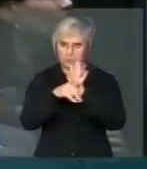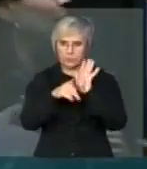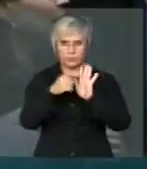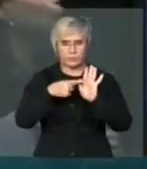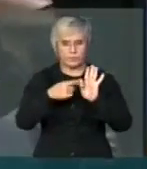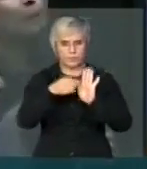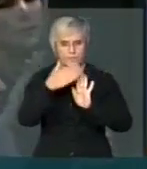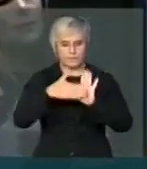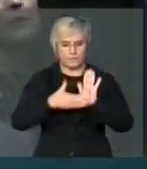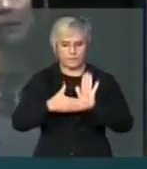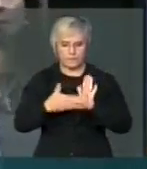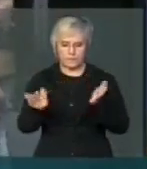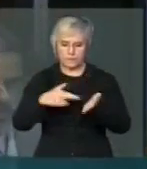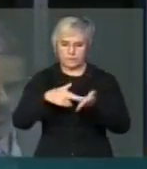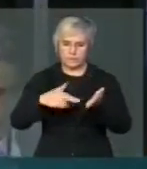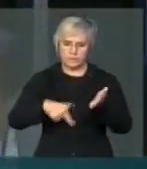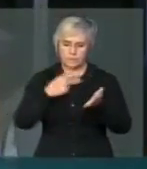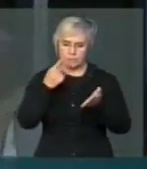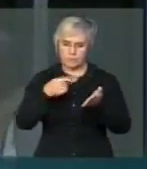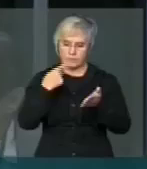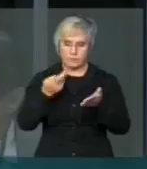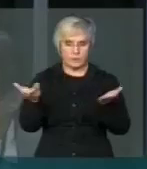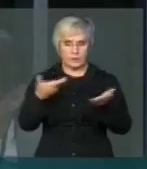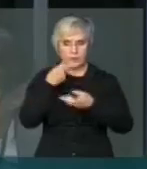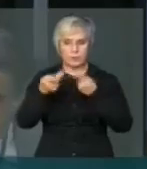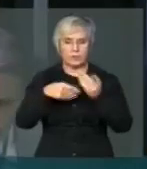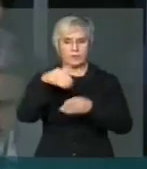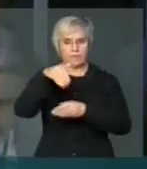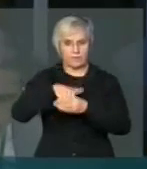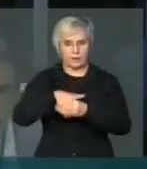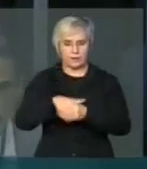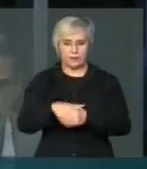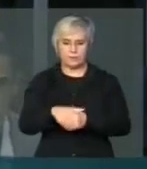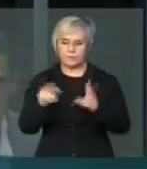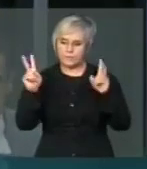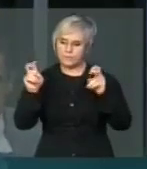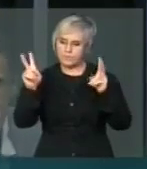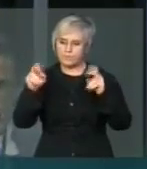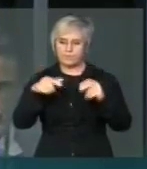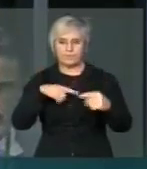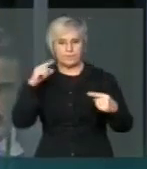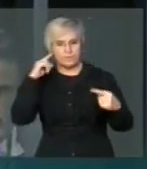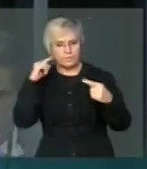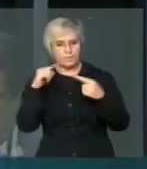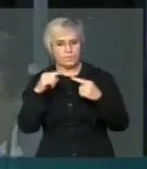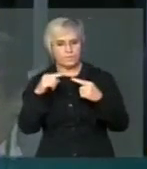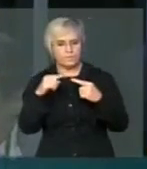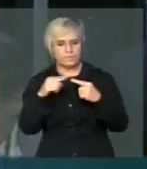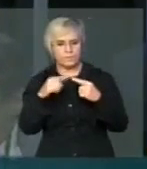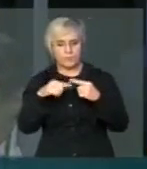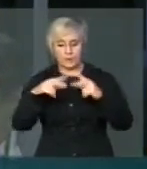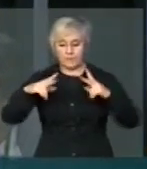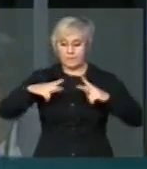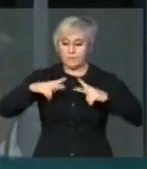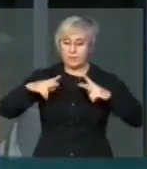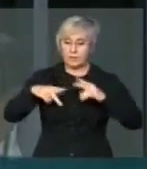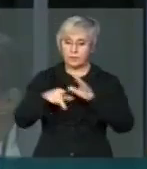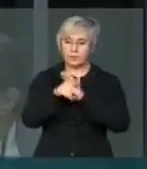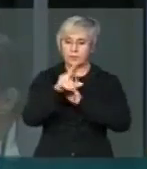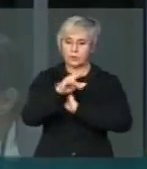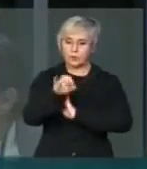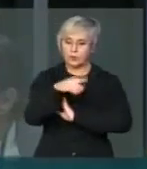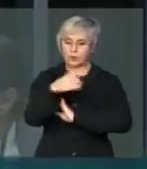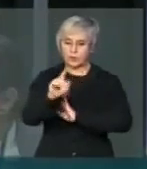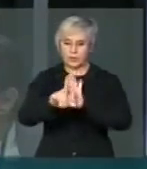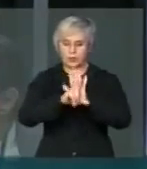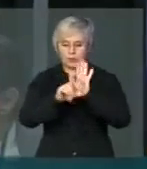regimental. Esse é o relatório. Passo agora ao voto, senhor presidente. A matéria está abrangida pela competência privativa da União para